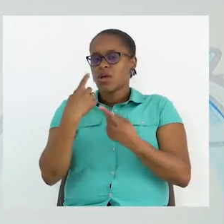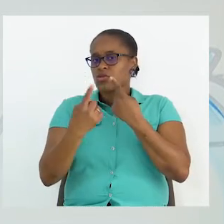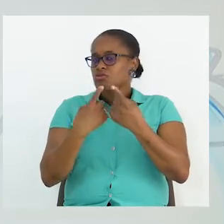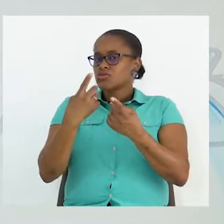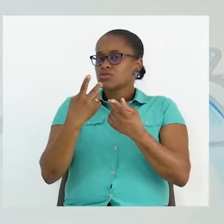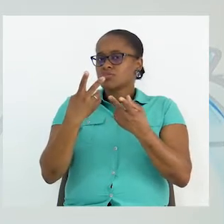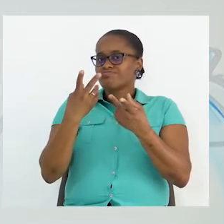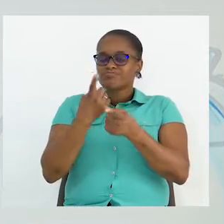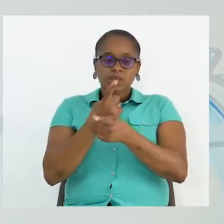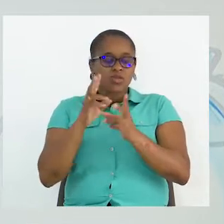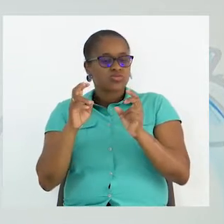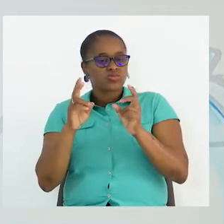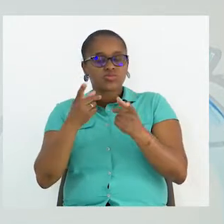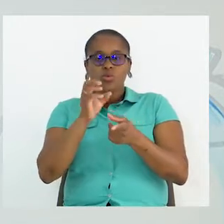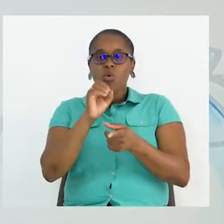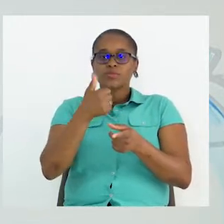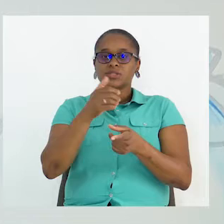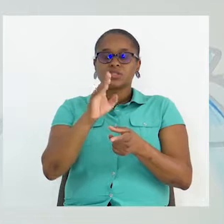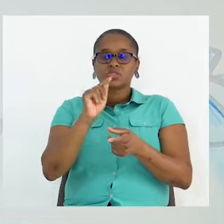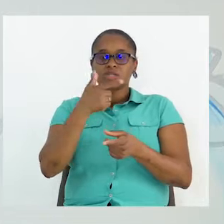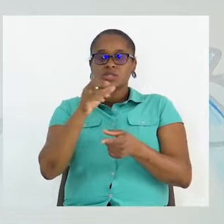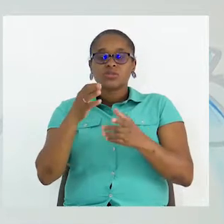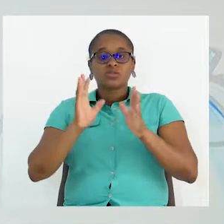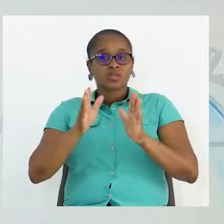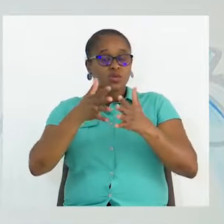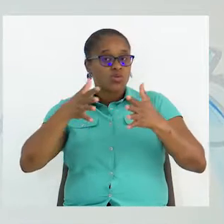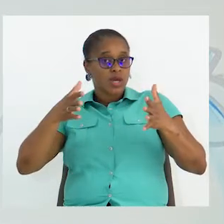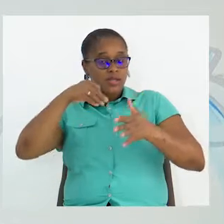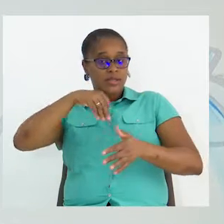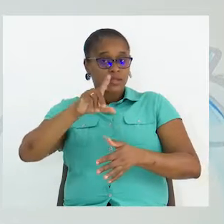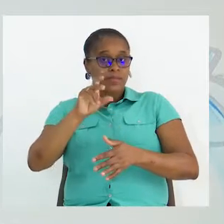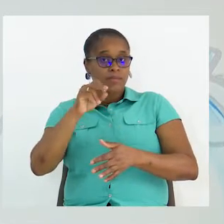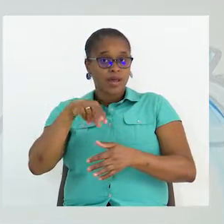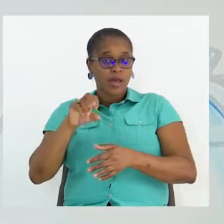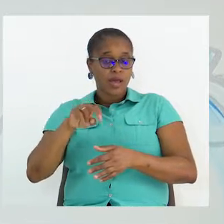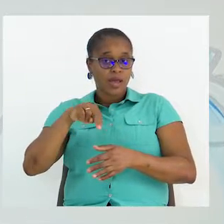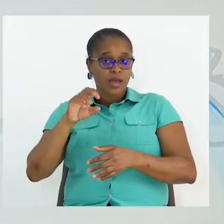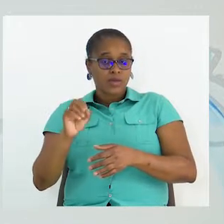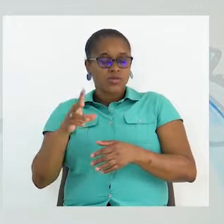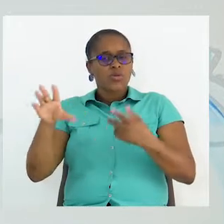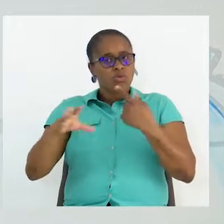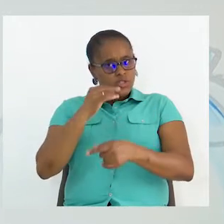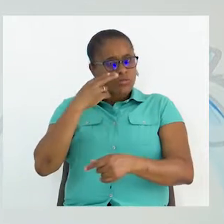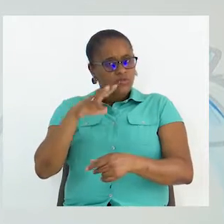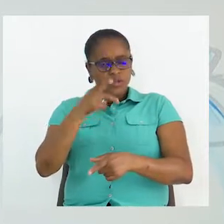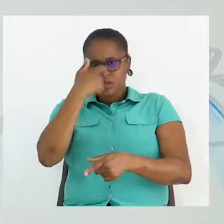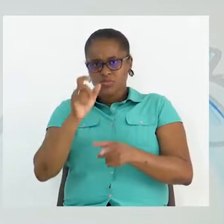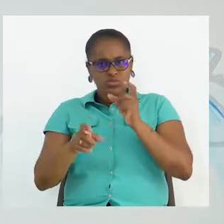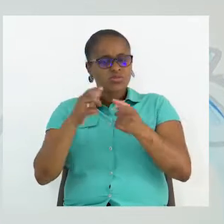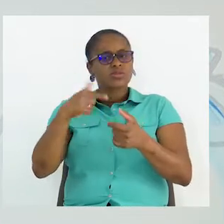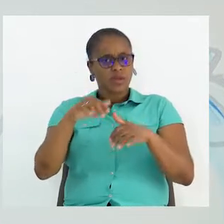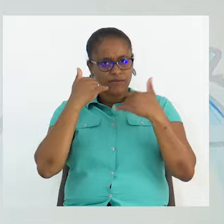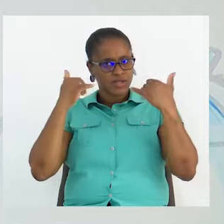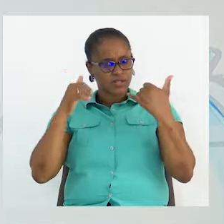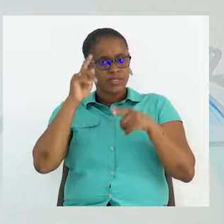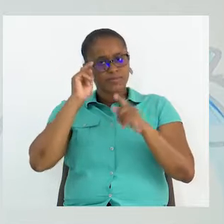Já no grande plano, conseguimos ver se a personagem está feliz pela expressão facial